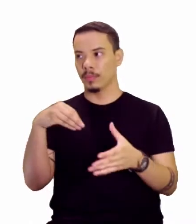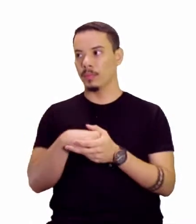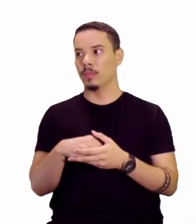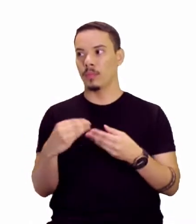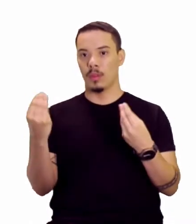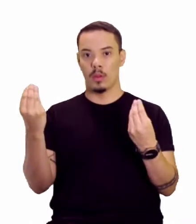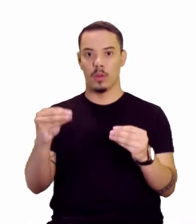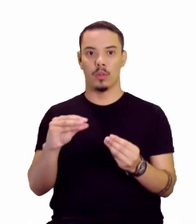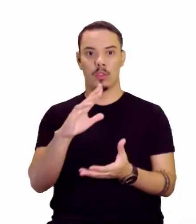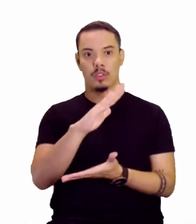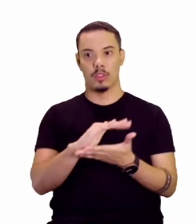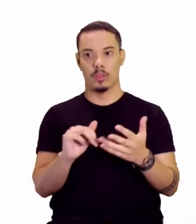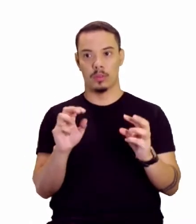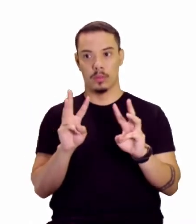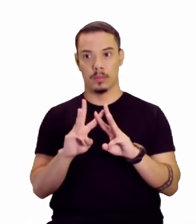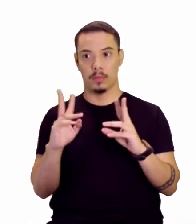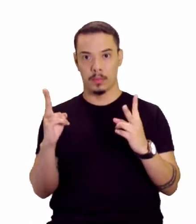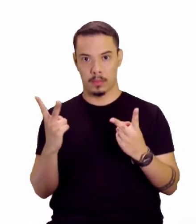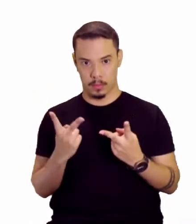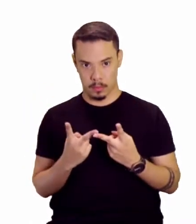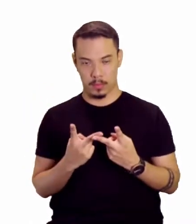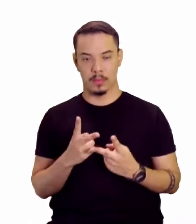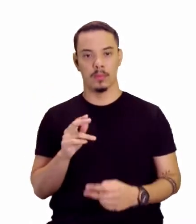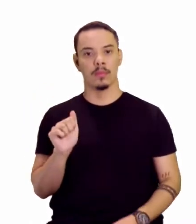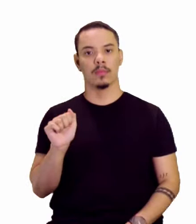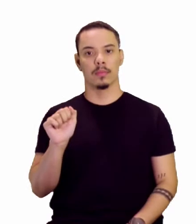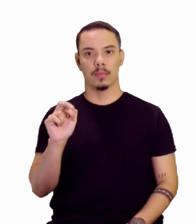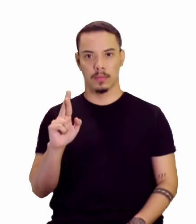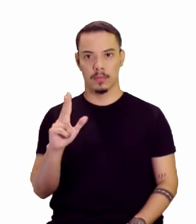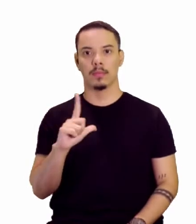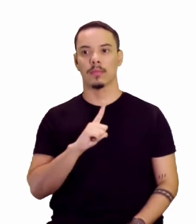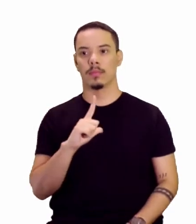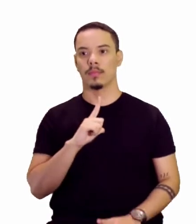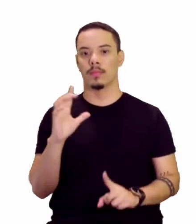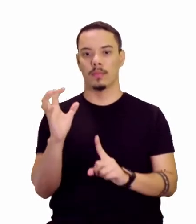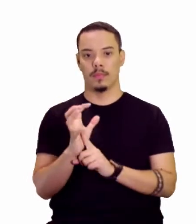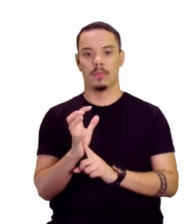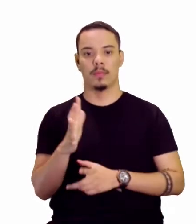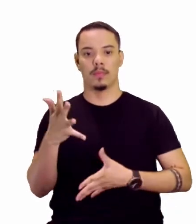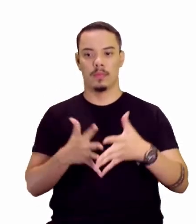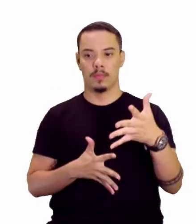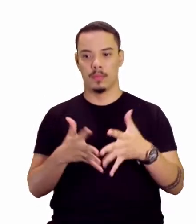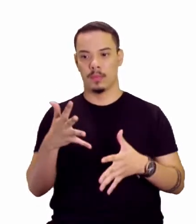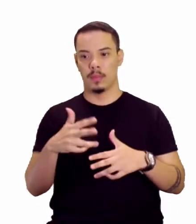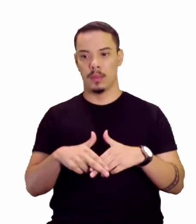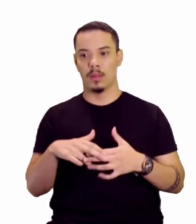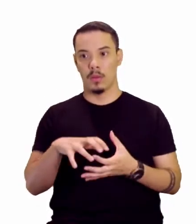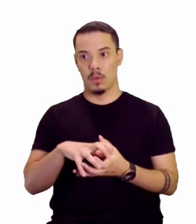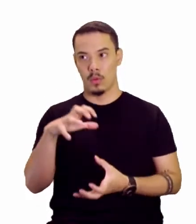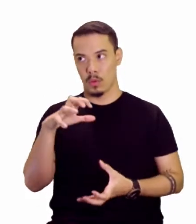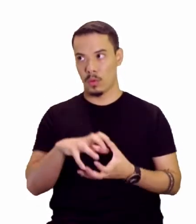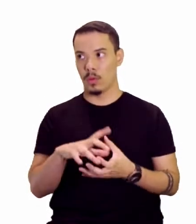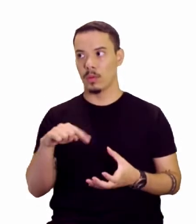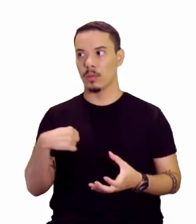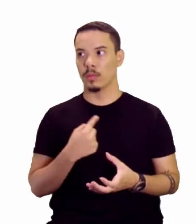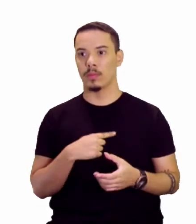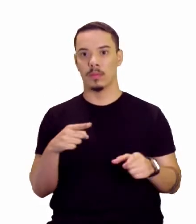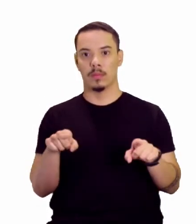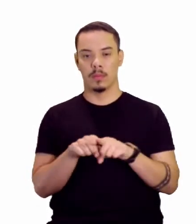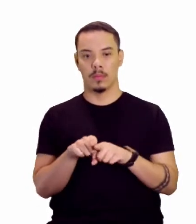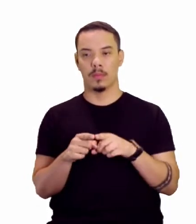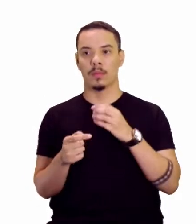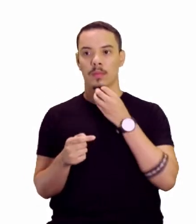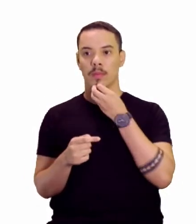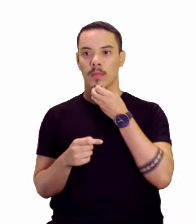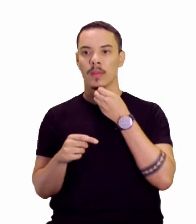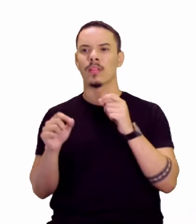vácuo e tirou-se a matéria, né? Vamos justamente, dizer assim, que é o ar, né? Que estava interferindo. Isso, aí nós temos que esses corpos, eles caem simultaneamente, tá, pessoal?